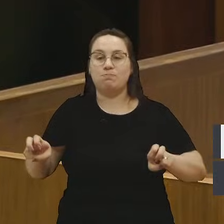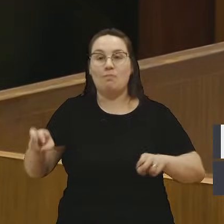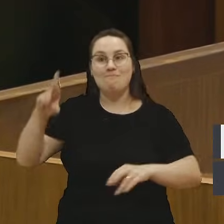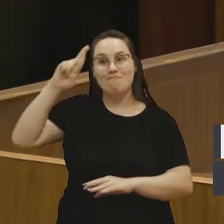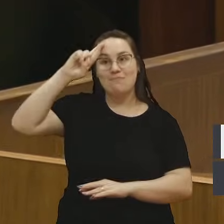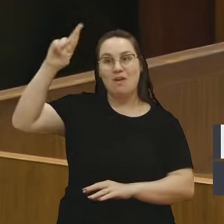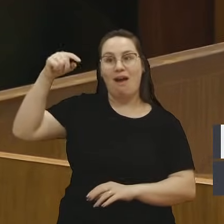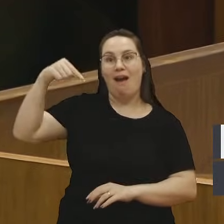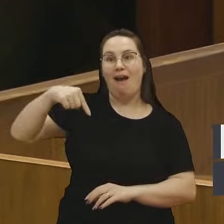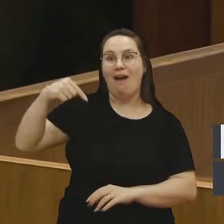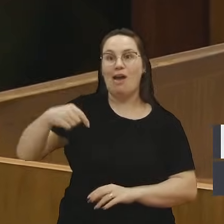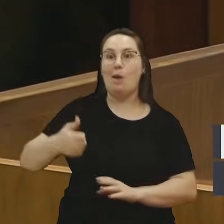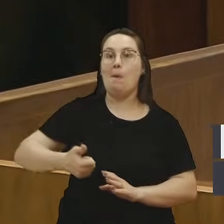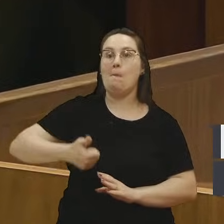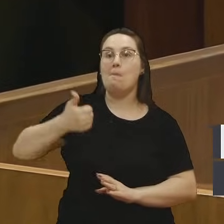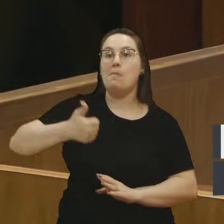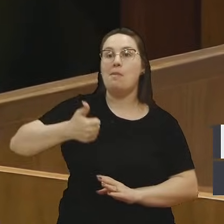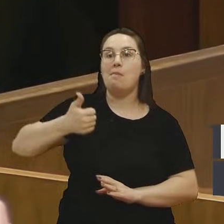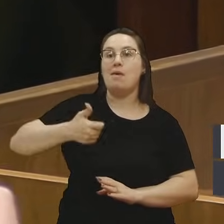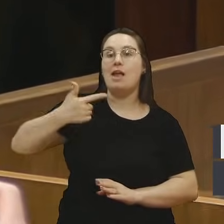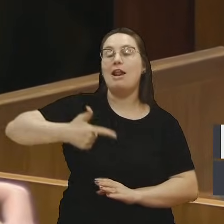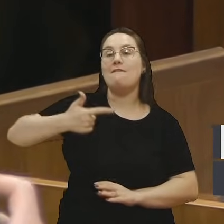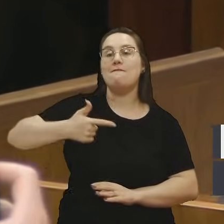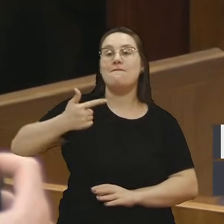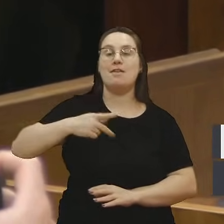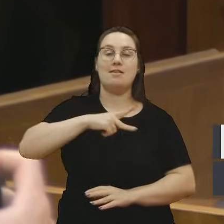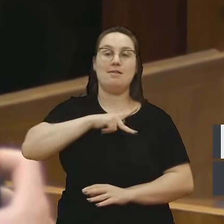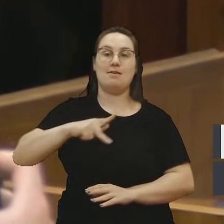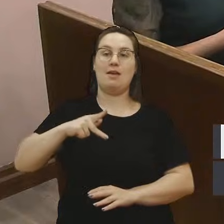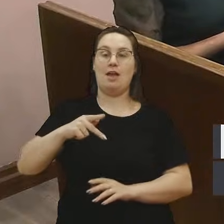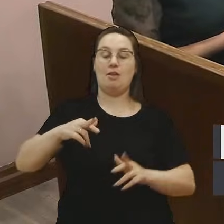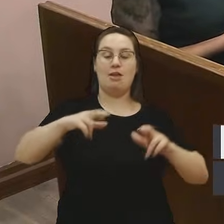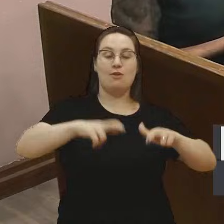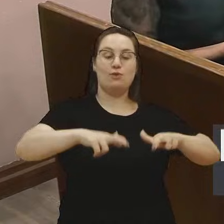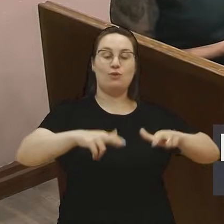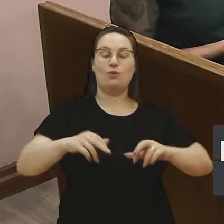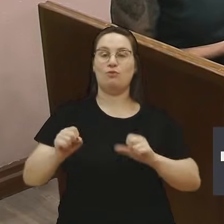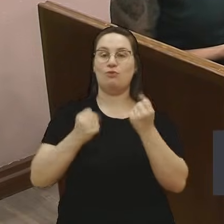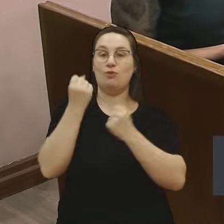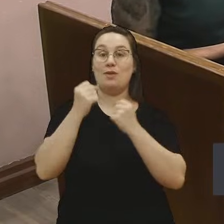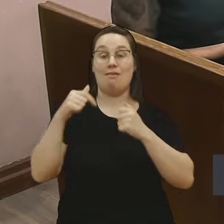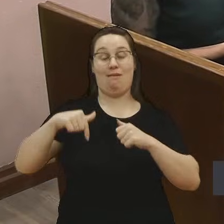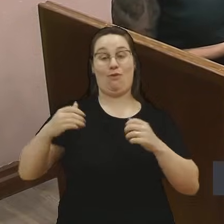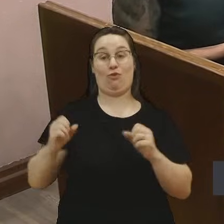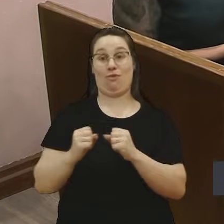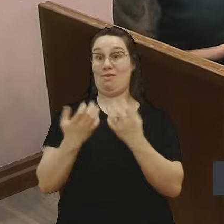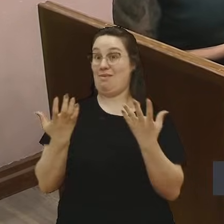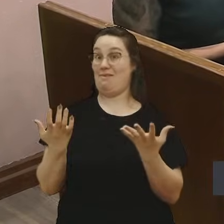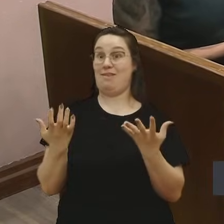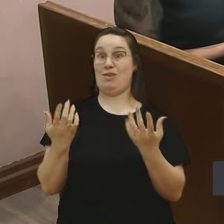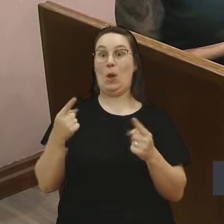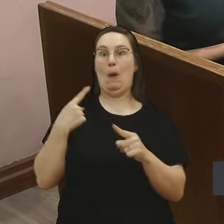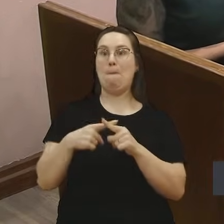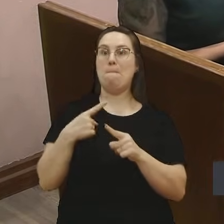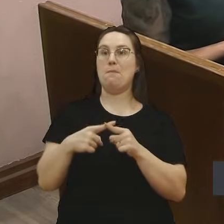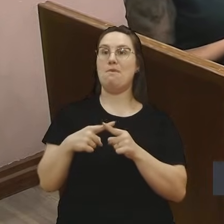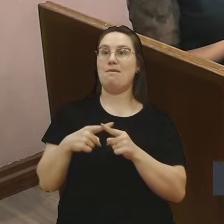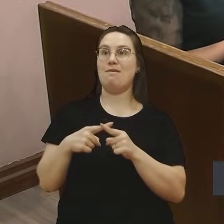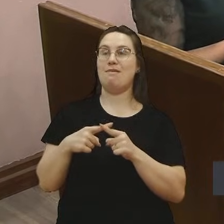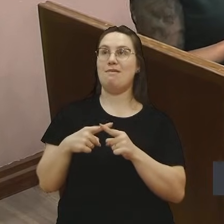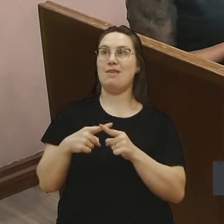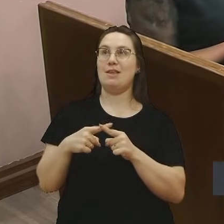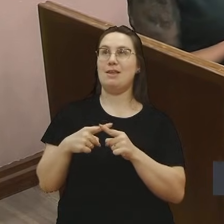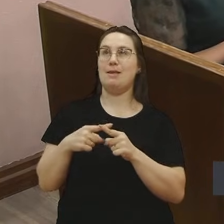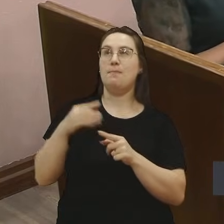enquanto primeiro vice-presidente do Conselho Regional de Educação Física neste evento, porque retraz o que fiz